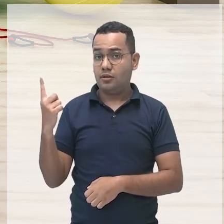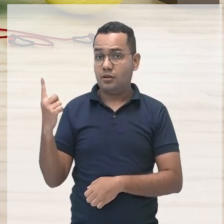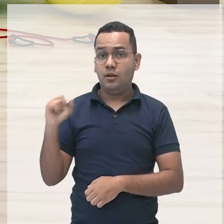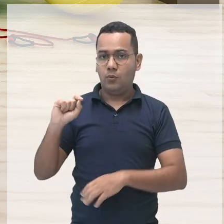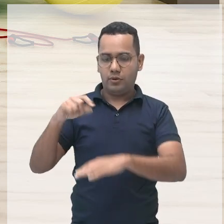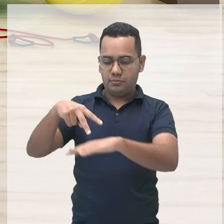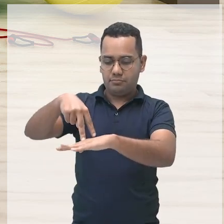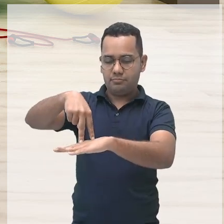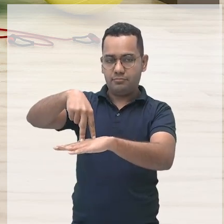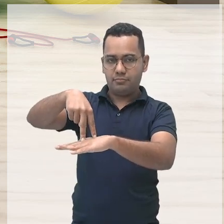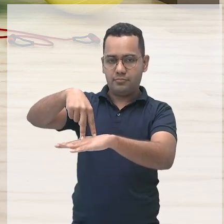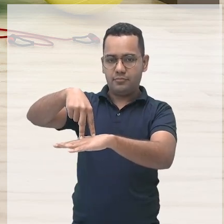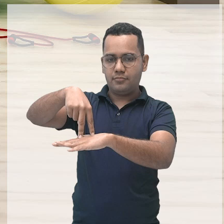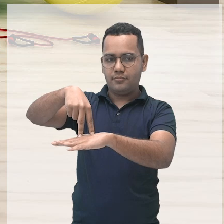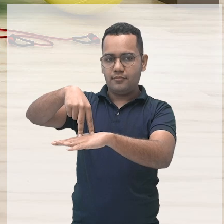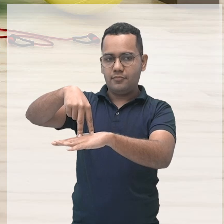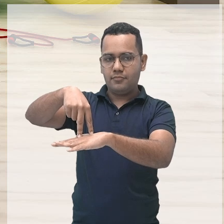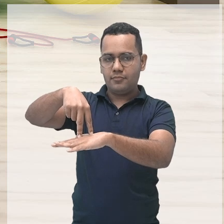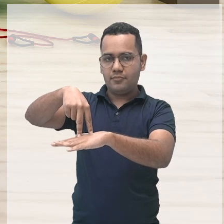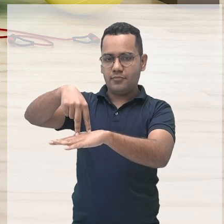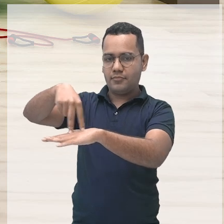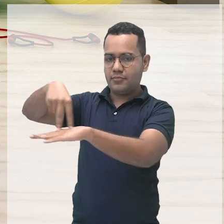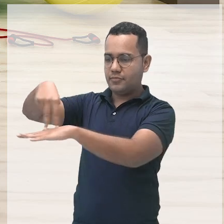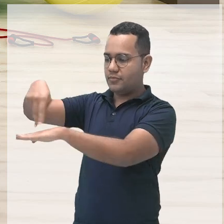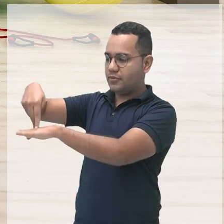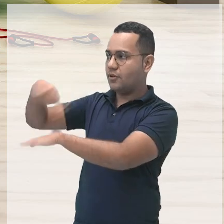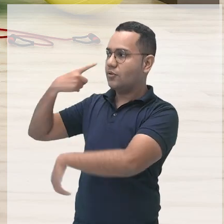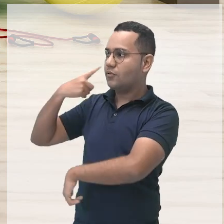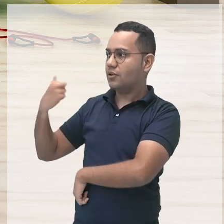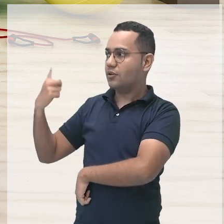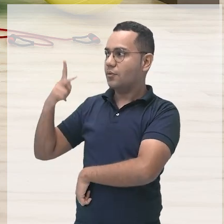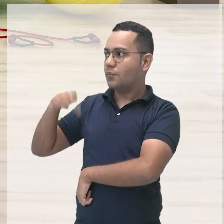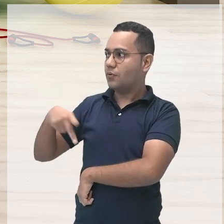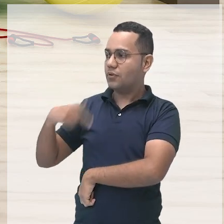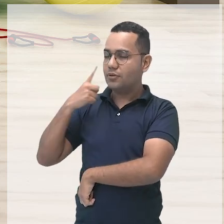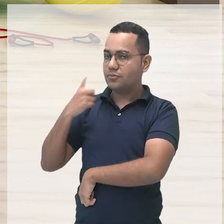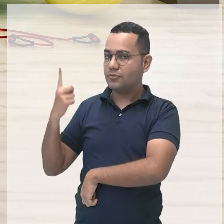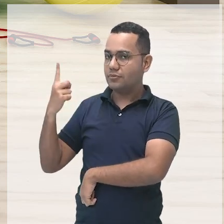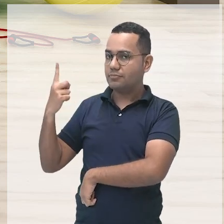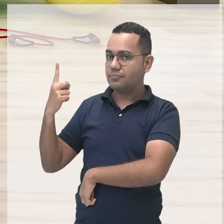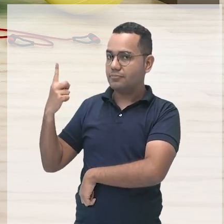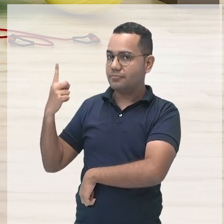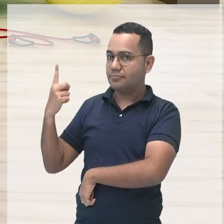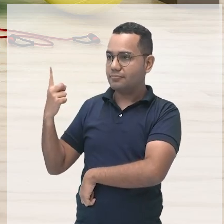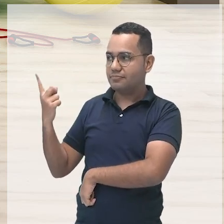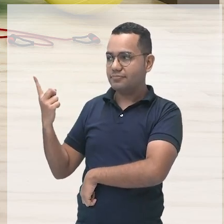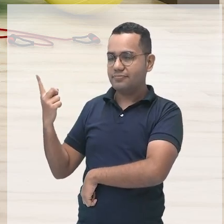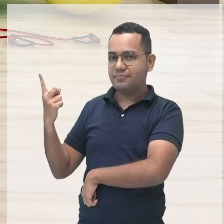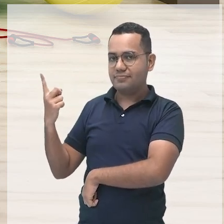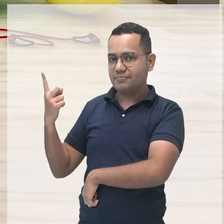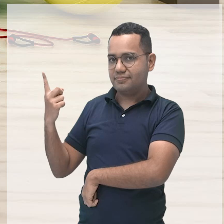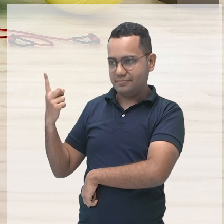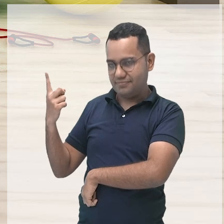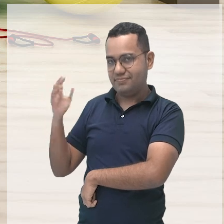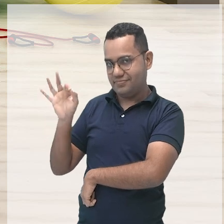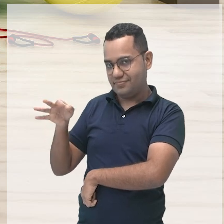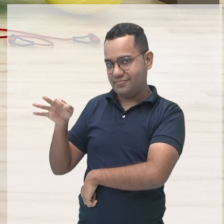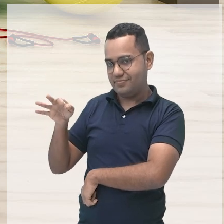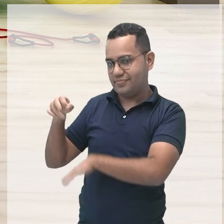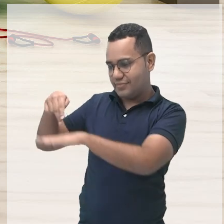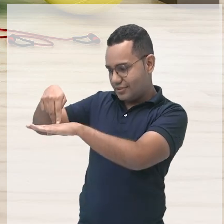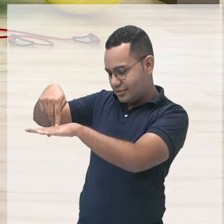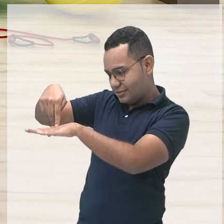calcanhar e abaixar o seu calcanhar. Vou fazer aqui de lado para vocês observarem. Vamos lá. Eleva o